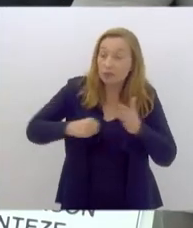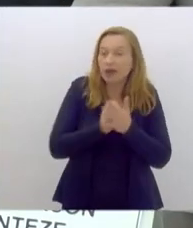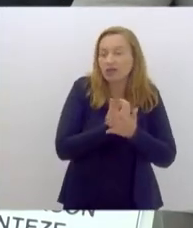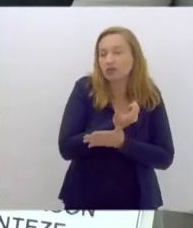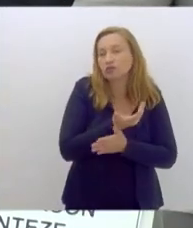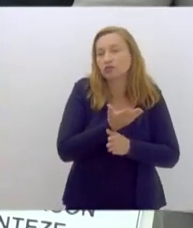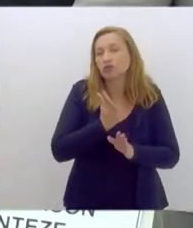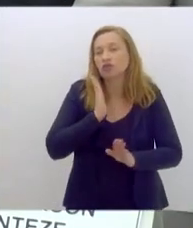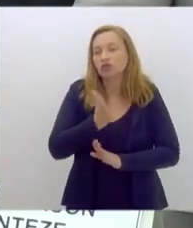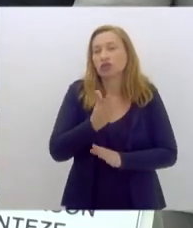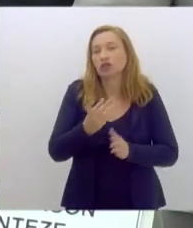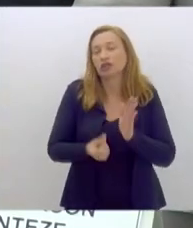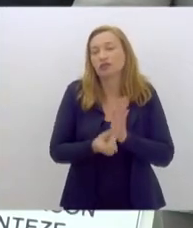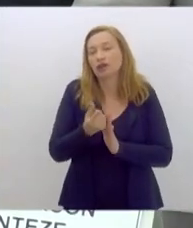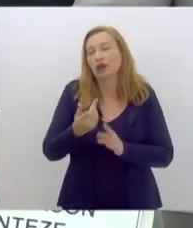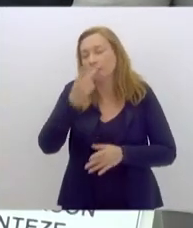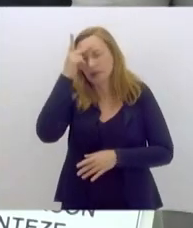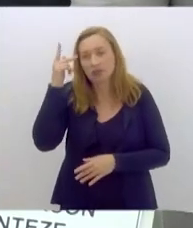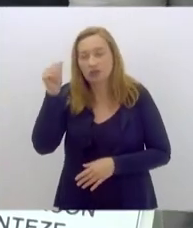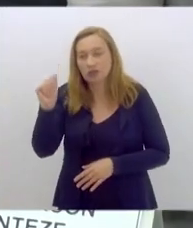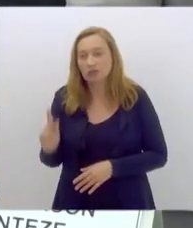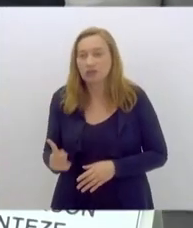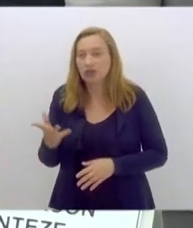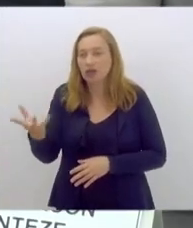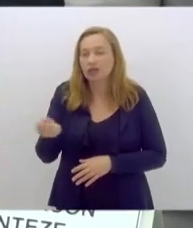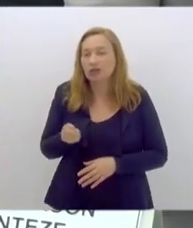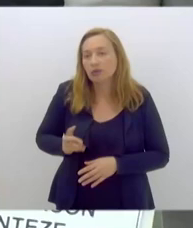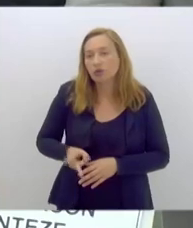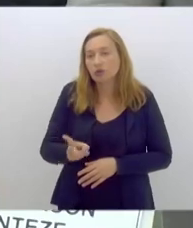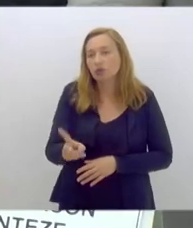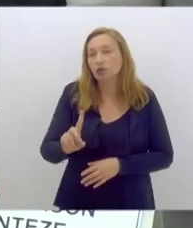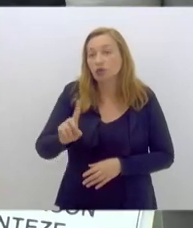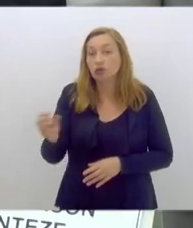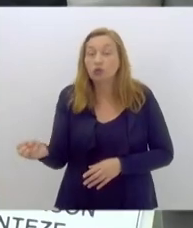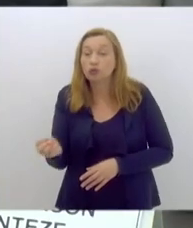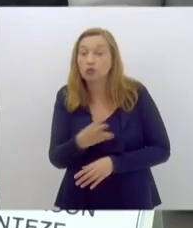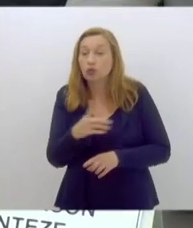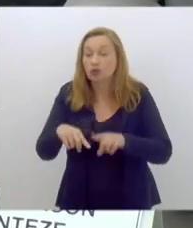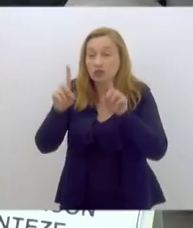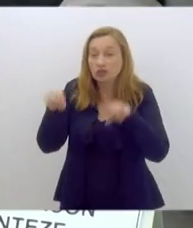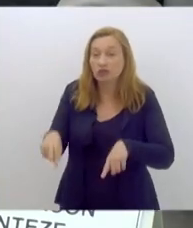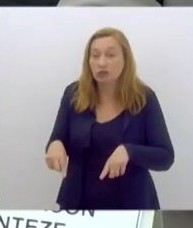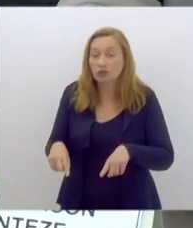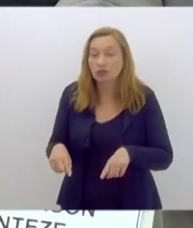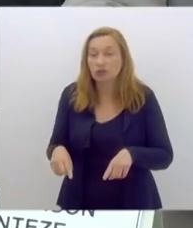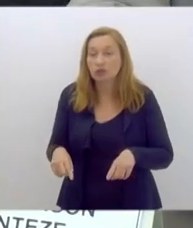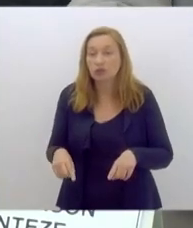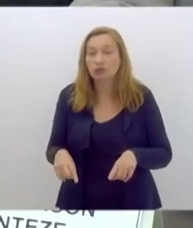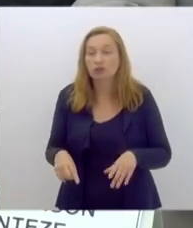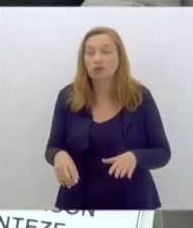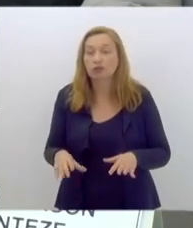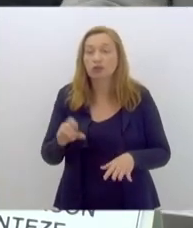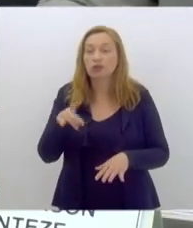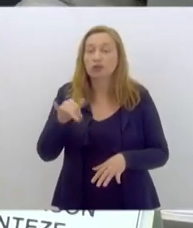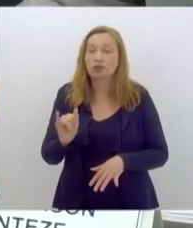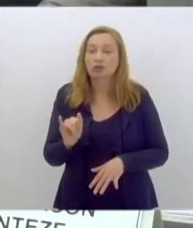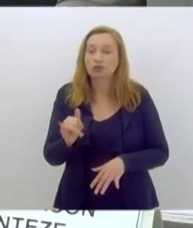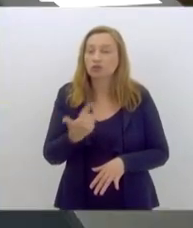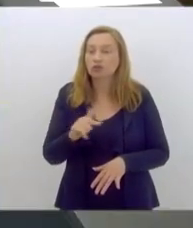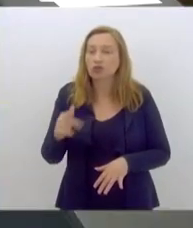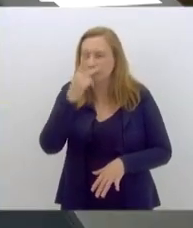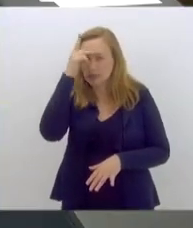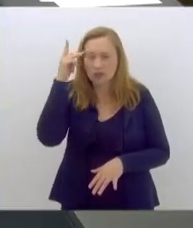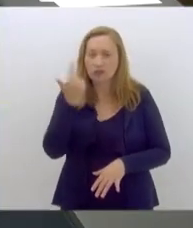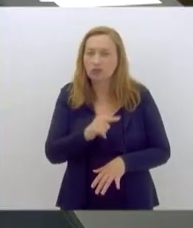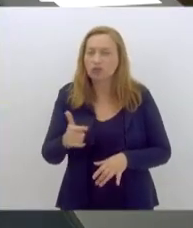pessoas se aposentar continua recebendo e um novo servidor você ao mesmo tempo você acorda Não tem gente não consegue